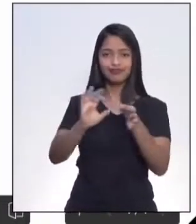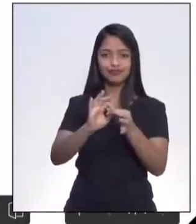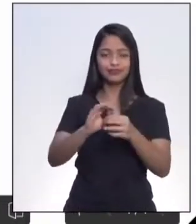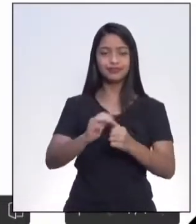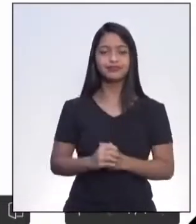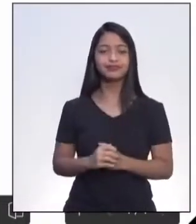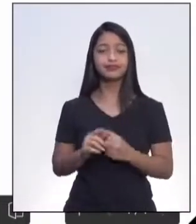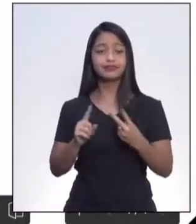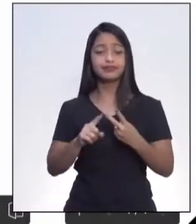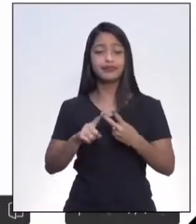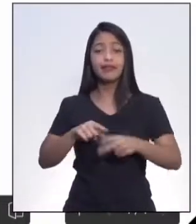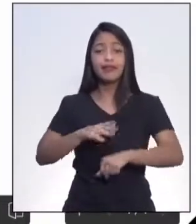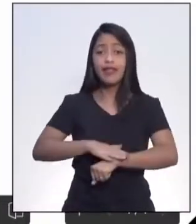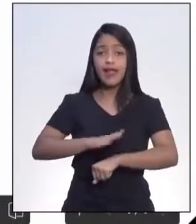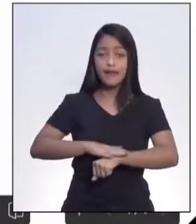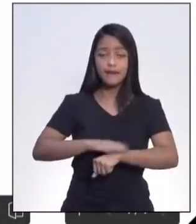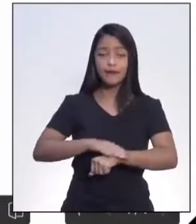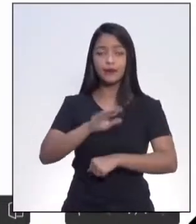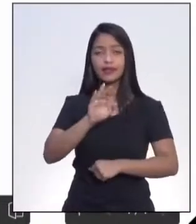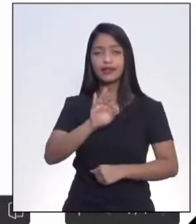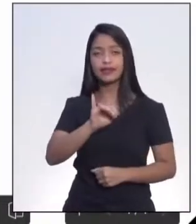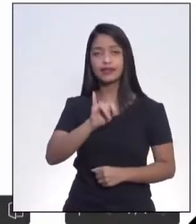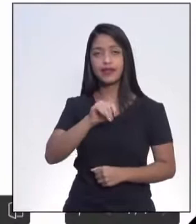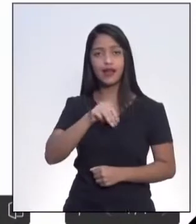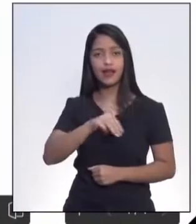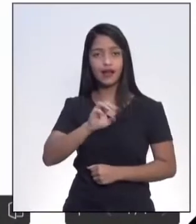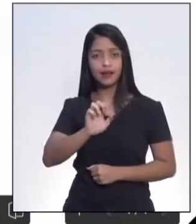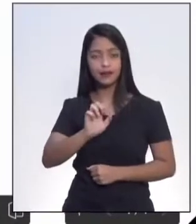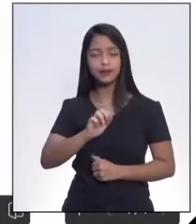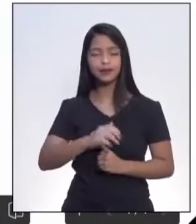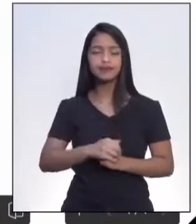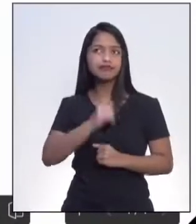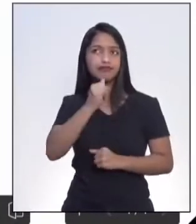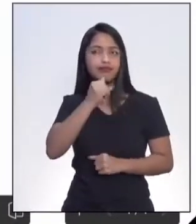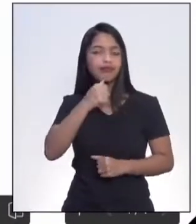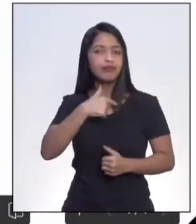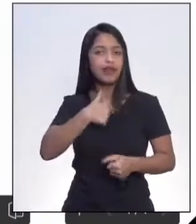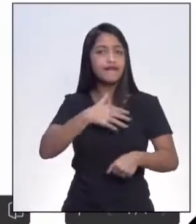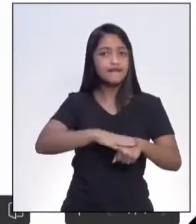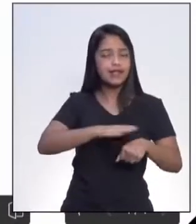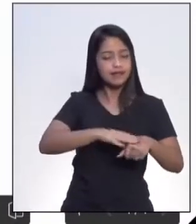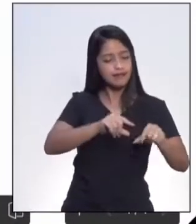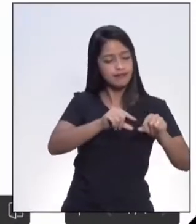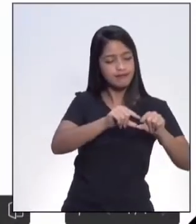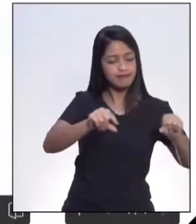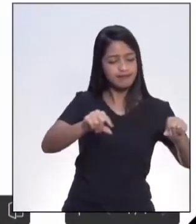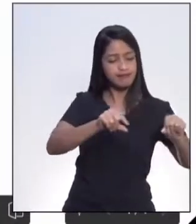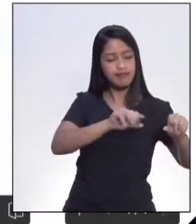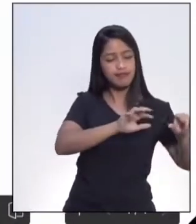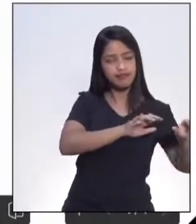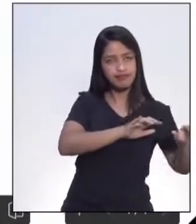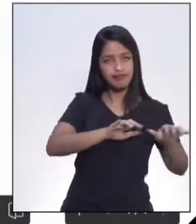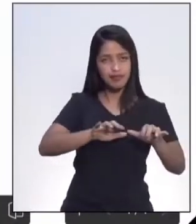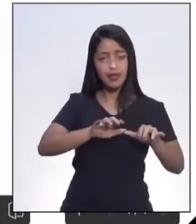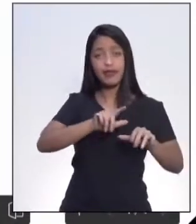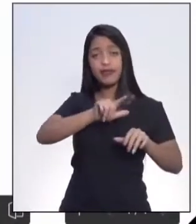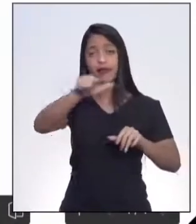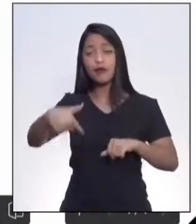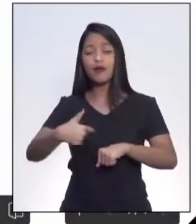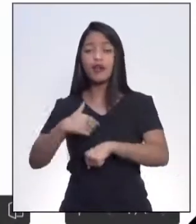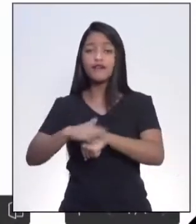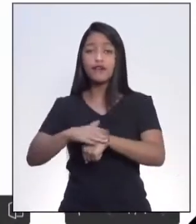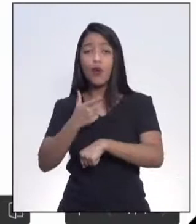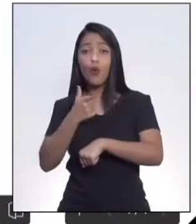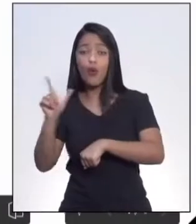se refere a tempo, né? Eu fiz uma ação e logo em seguida, né, eu fiz uma outra ação. Então, eu uso o